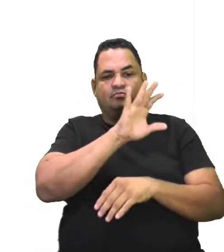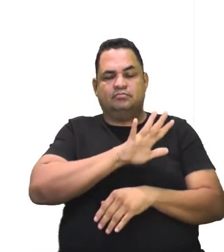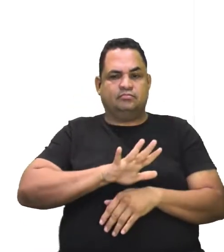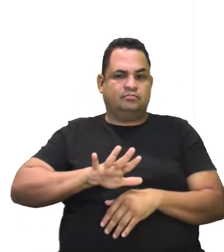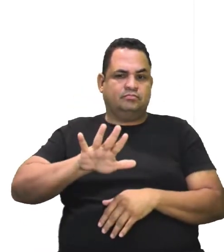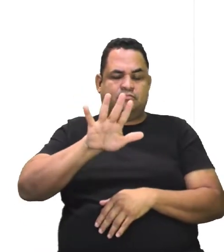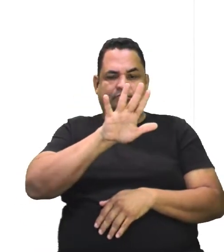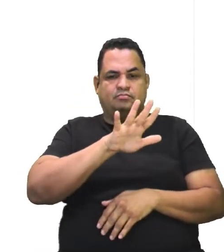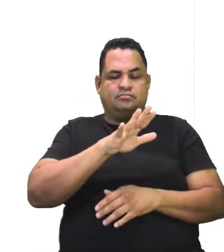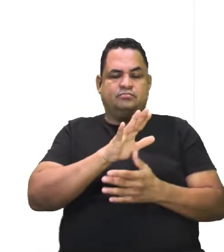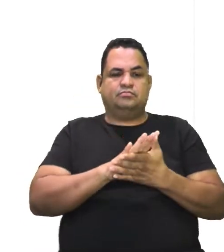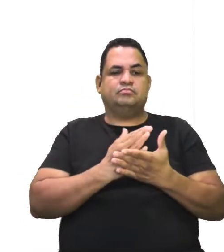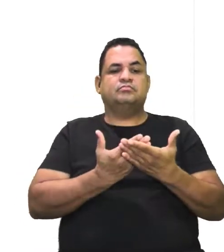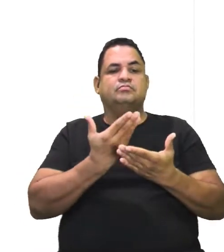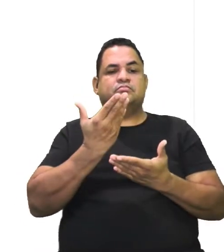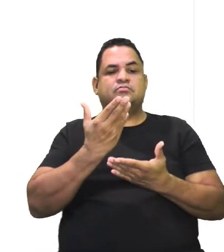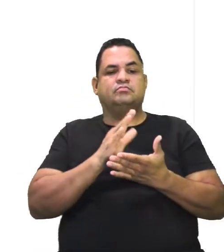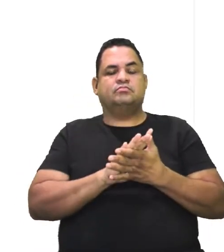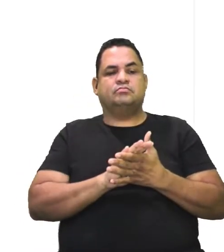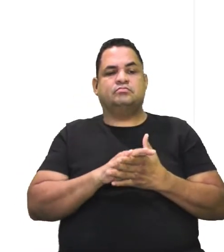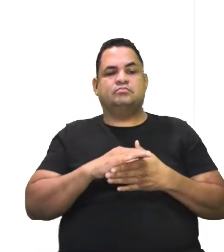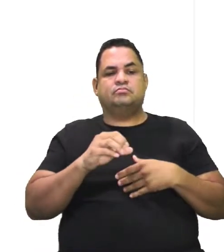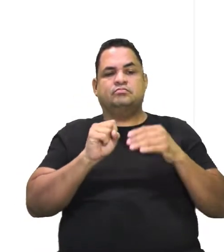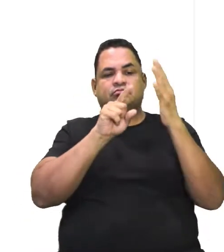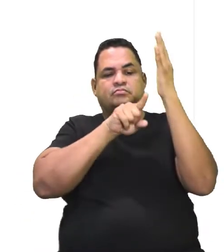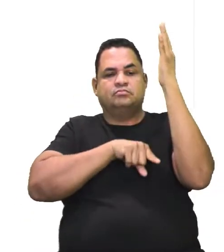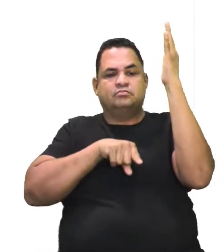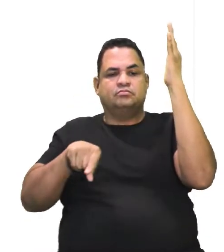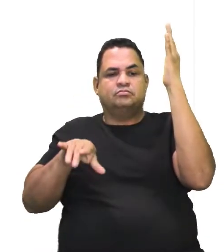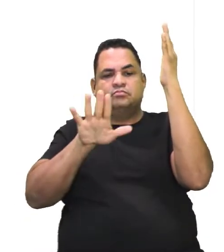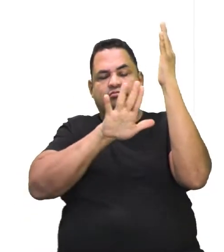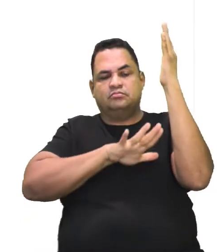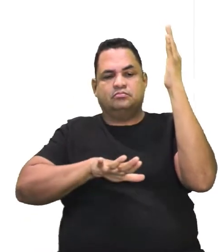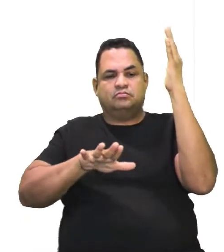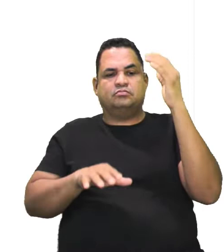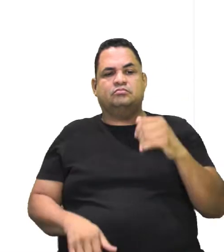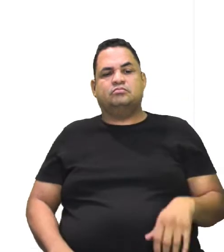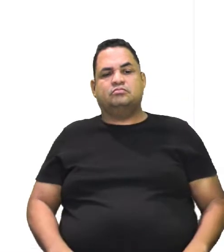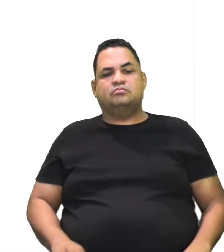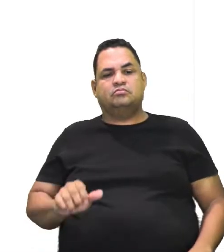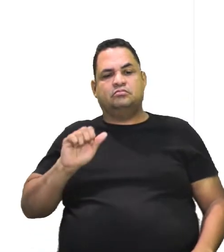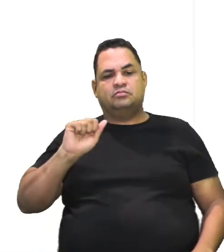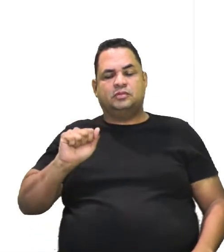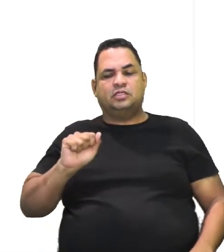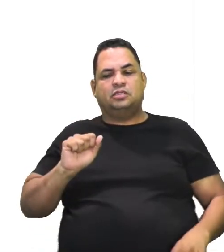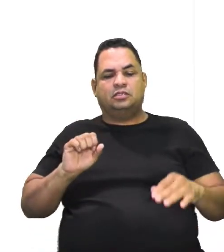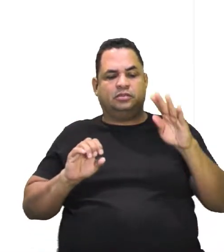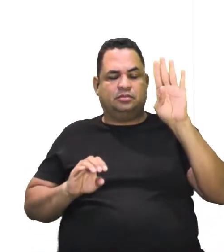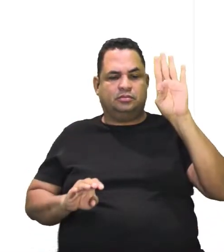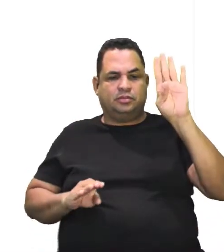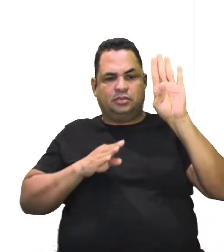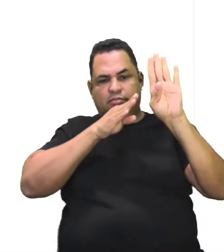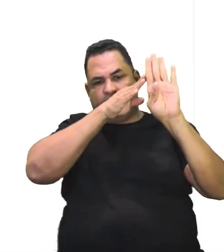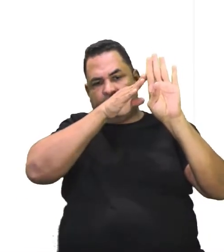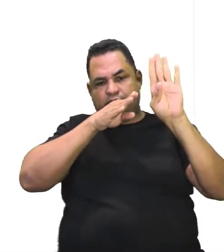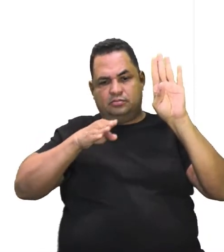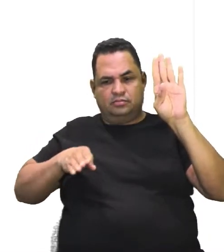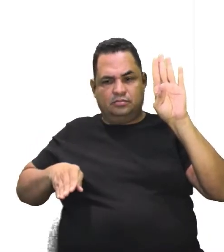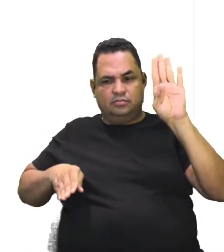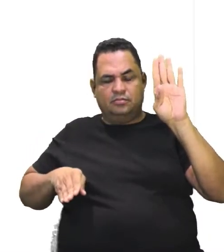que aparece lá no nosso plano cartesiano. Temos o ponto A e o ponto B, eles estão numa diagonal, né?